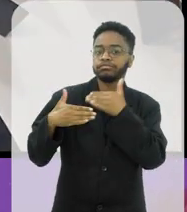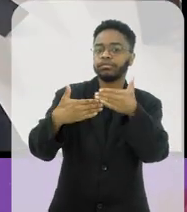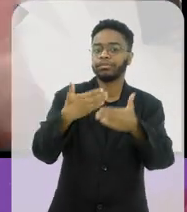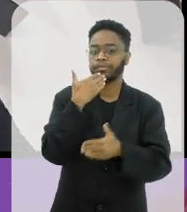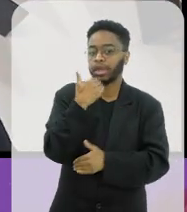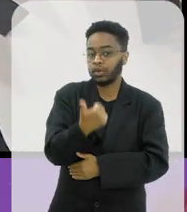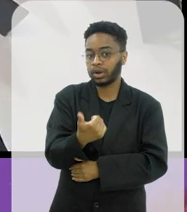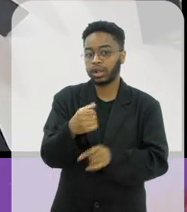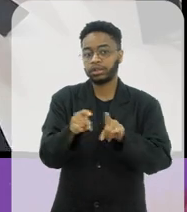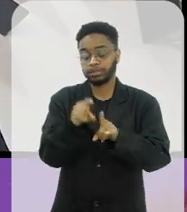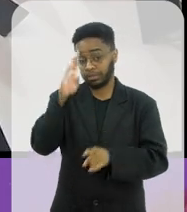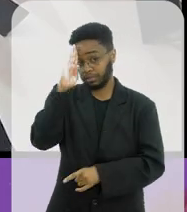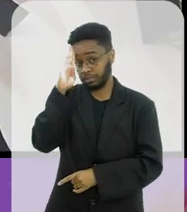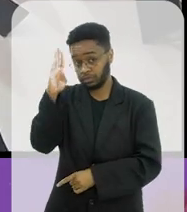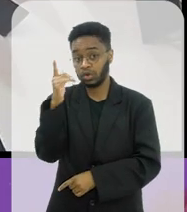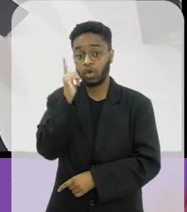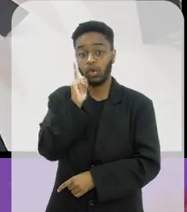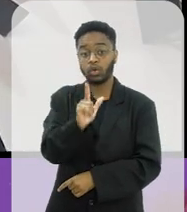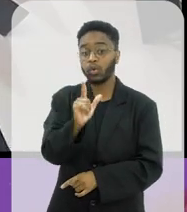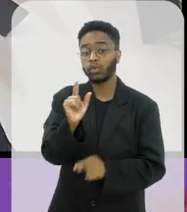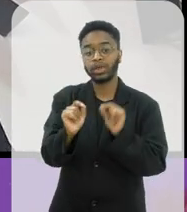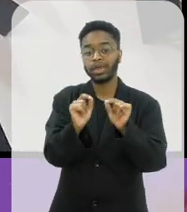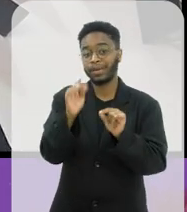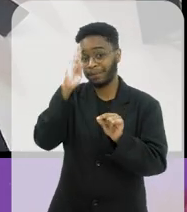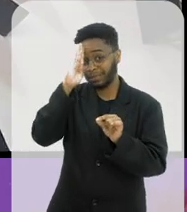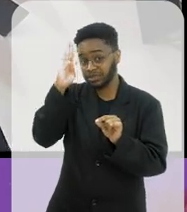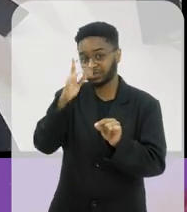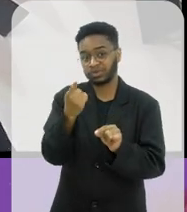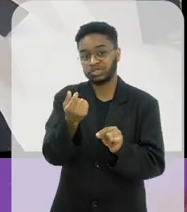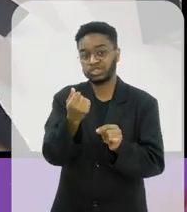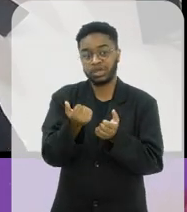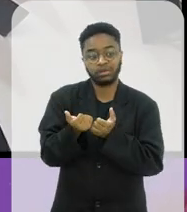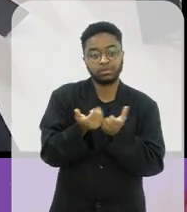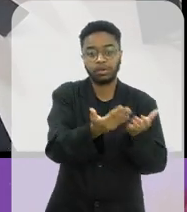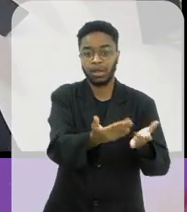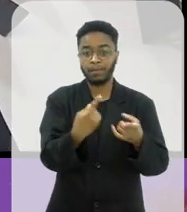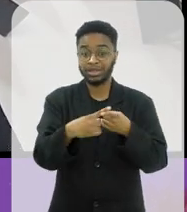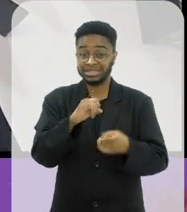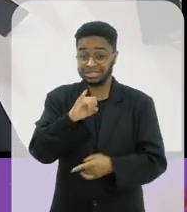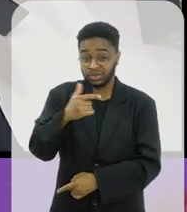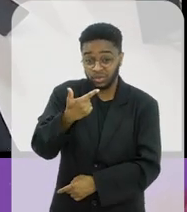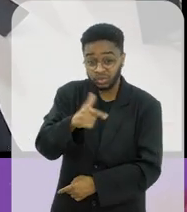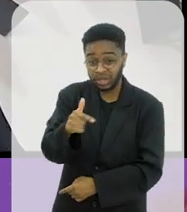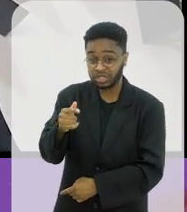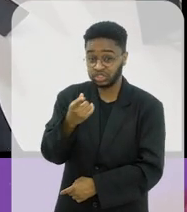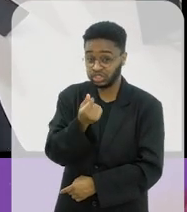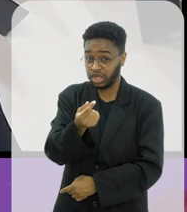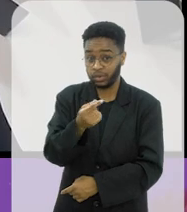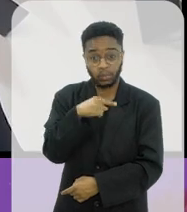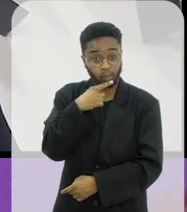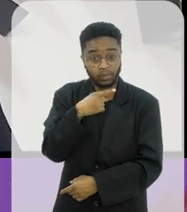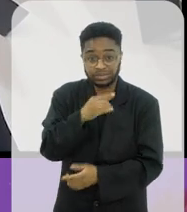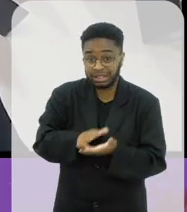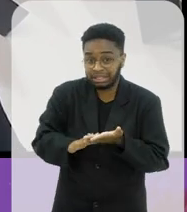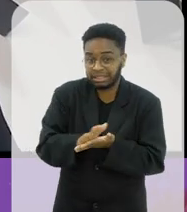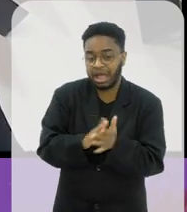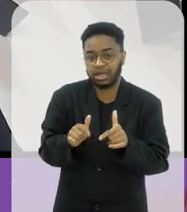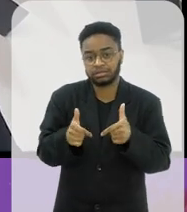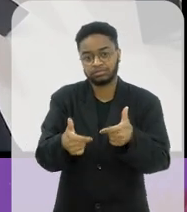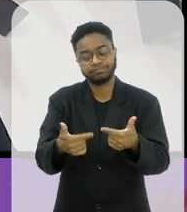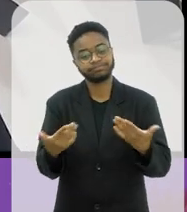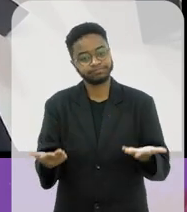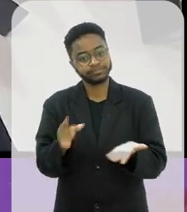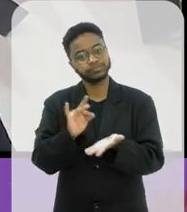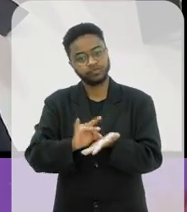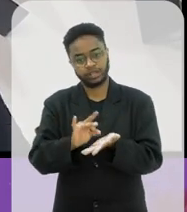levantar e principalmente ter o principal, que é o dinheiro. Sem dinheiro, Rui, ninguém vai a lugar nenhum, e essa